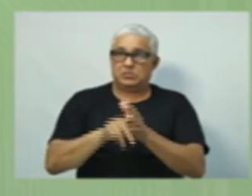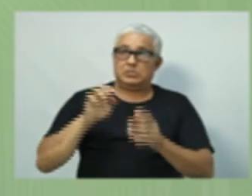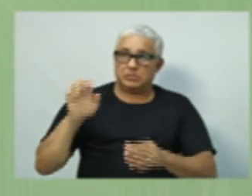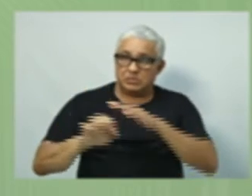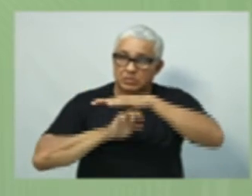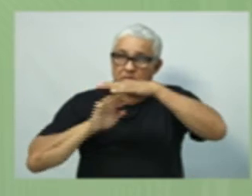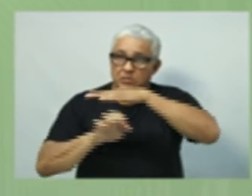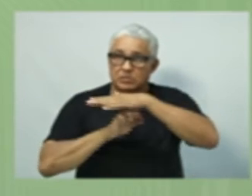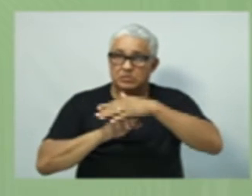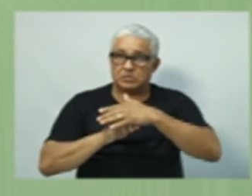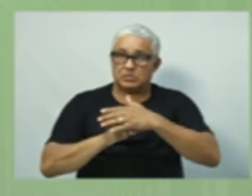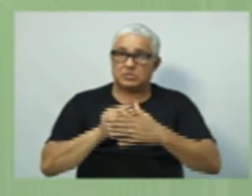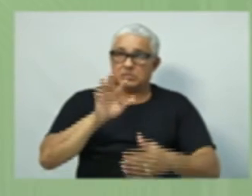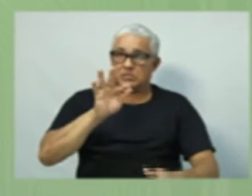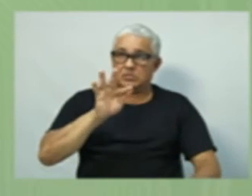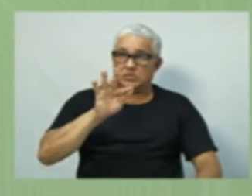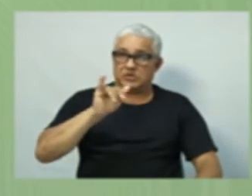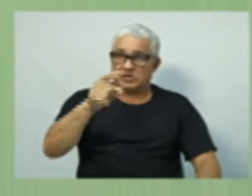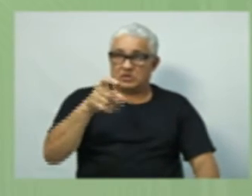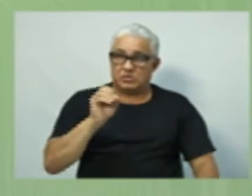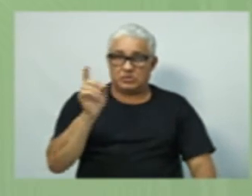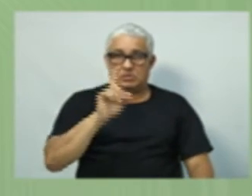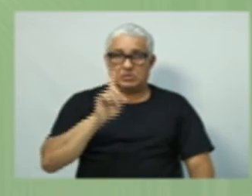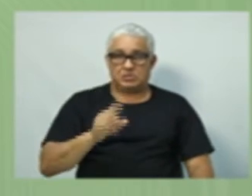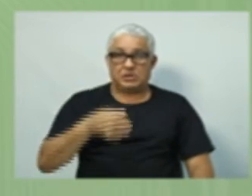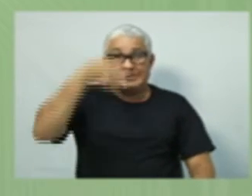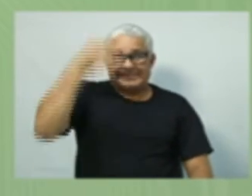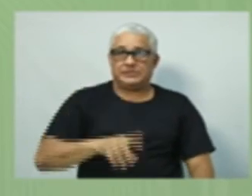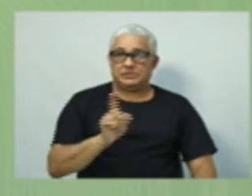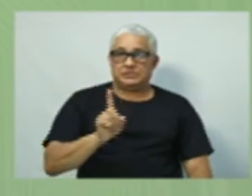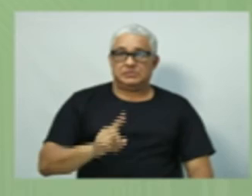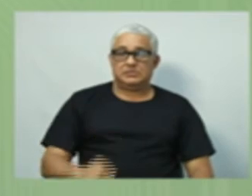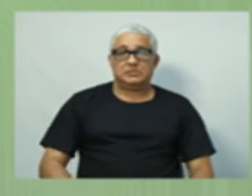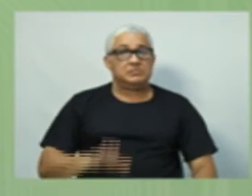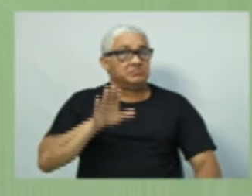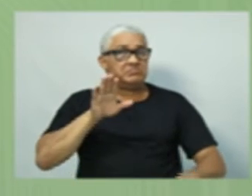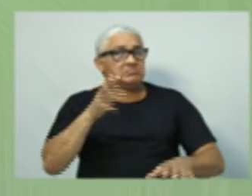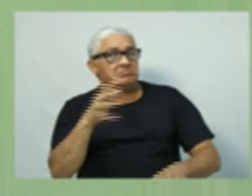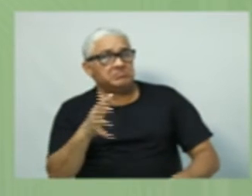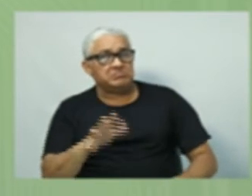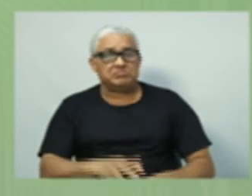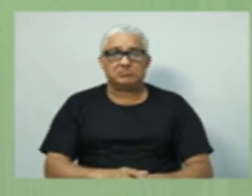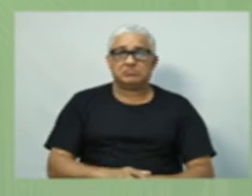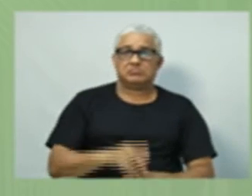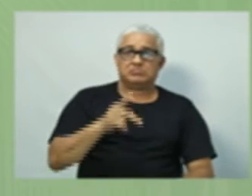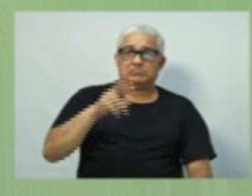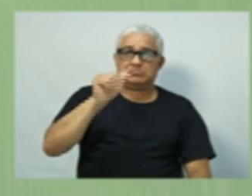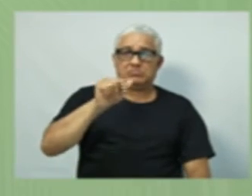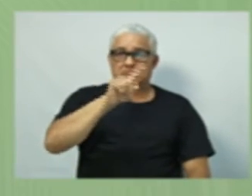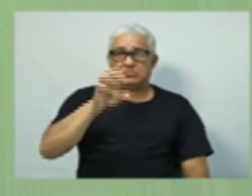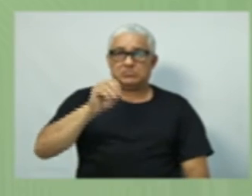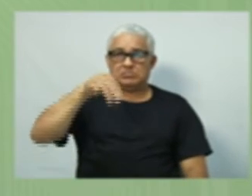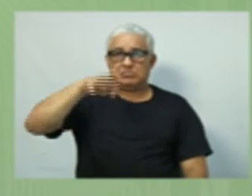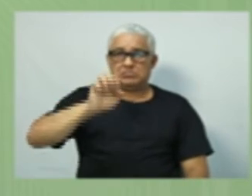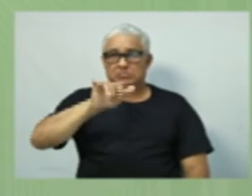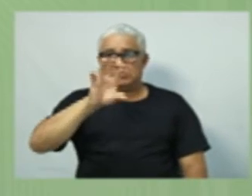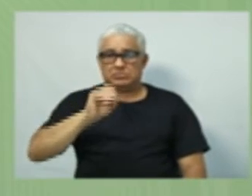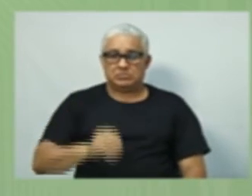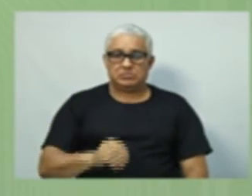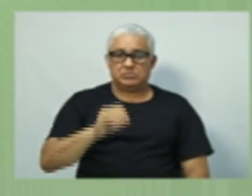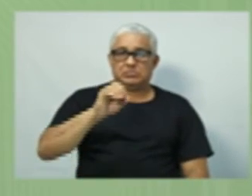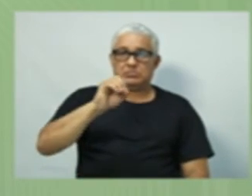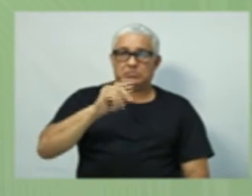benéfico sado não é que seja exatamente isso mas ele estima um prazo médio das operações que a gente vai falar